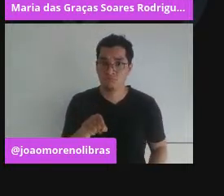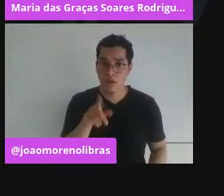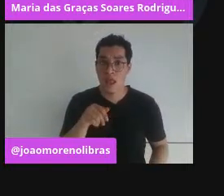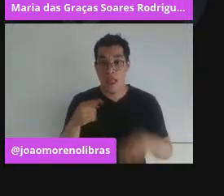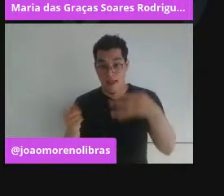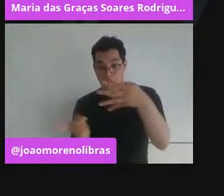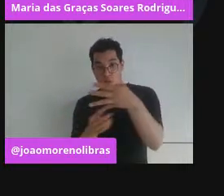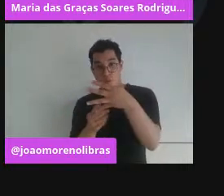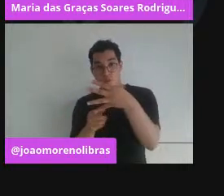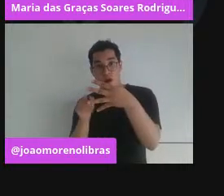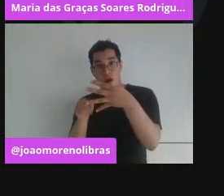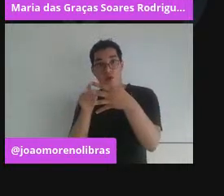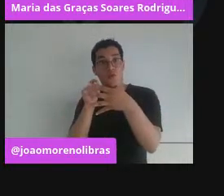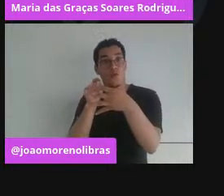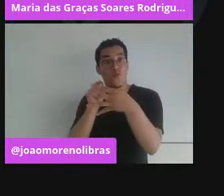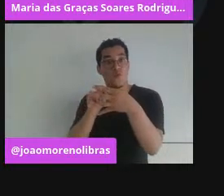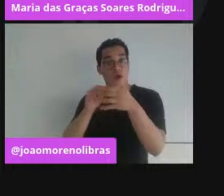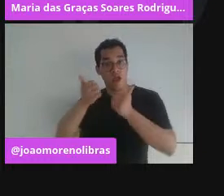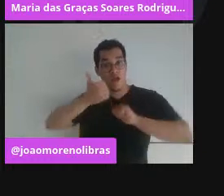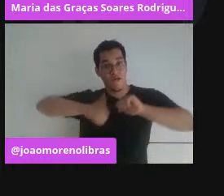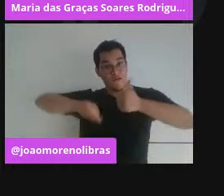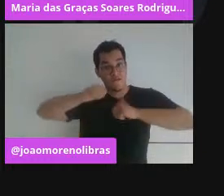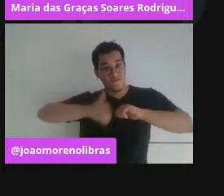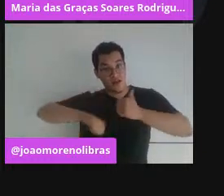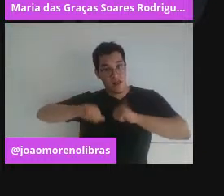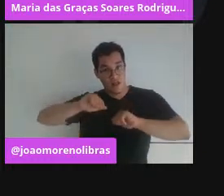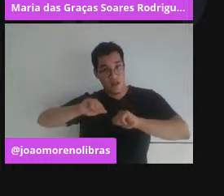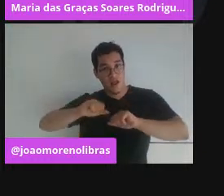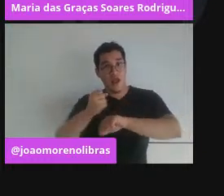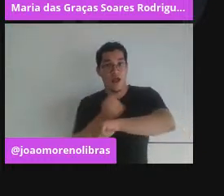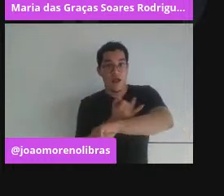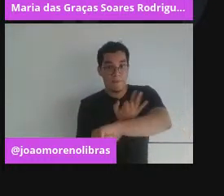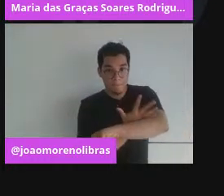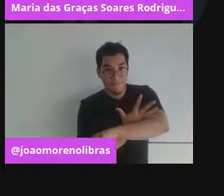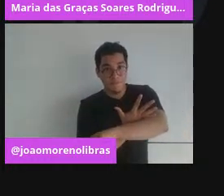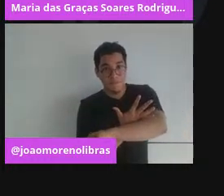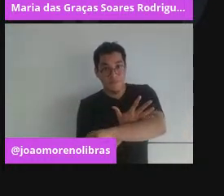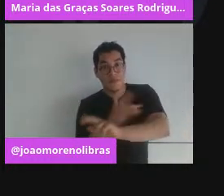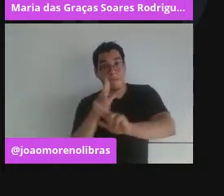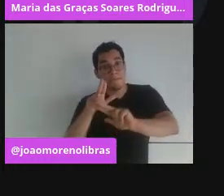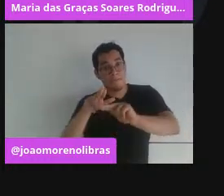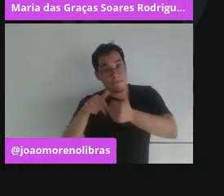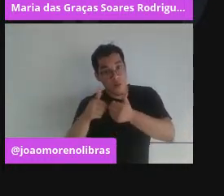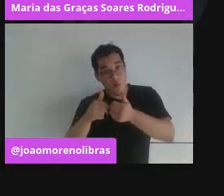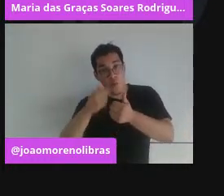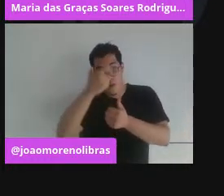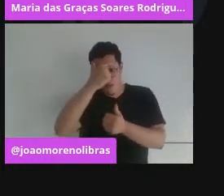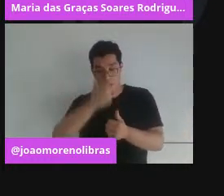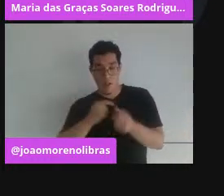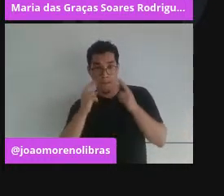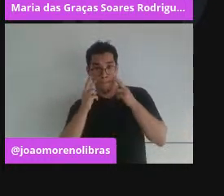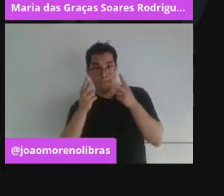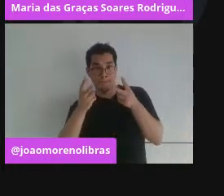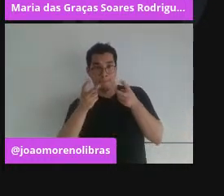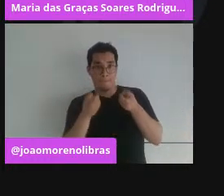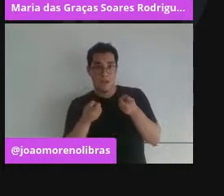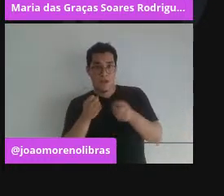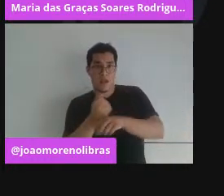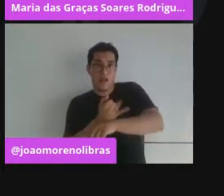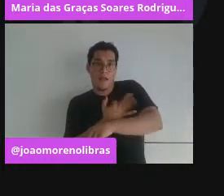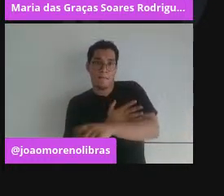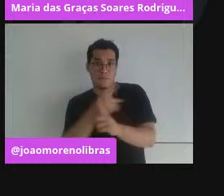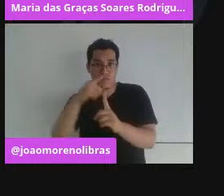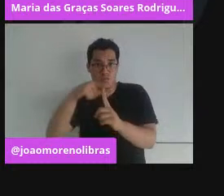é avaliação da emoção em função do seu ajuste às expectativas do gênero de discurso no qual